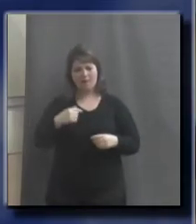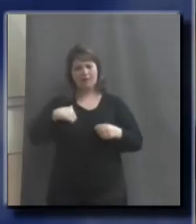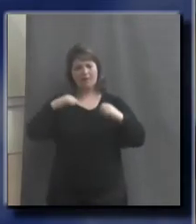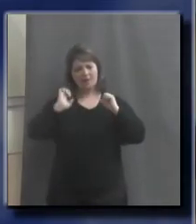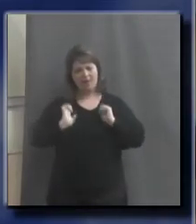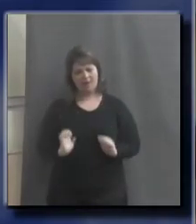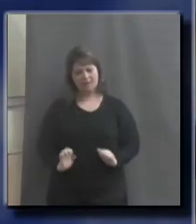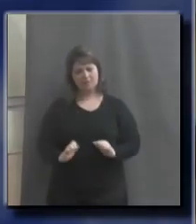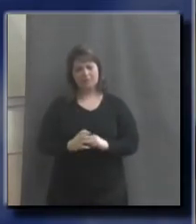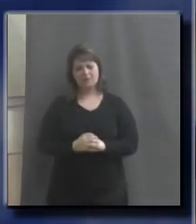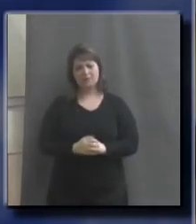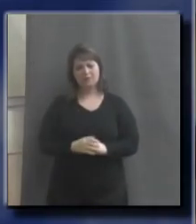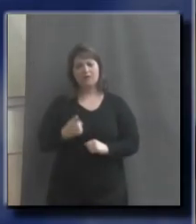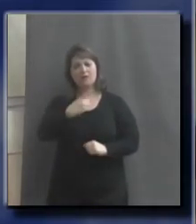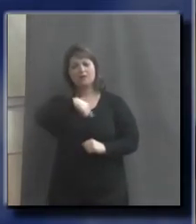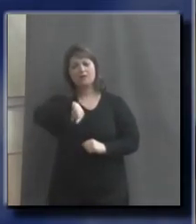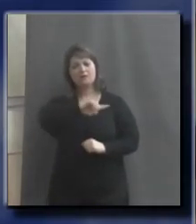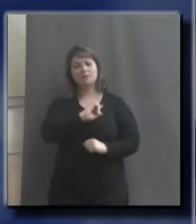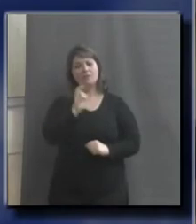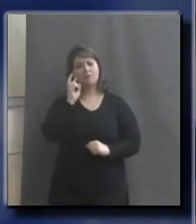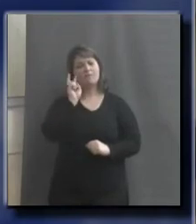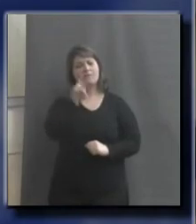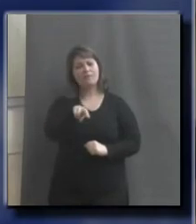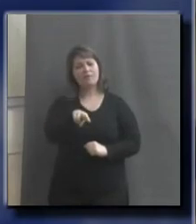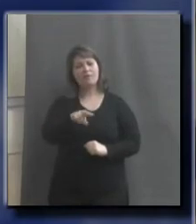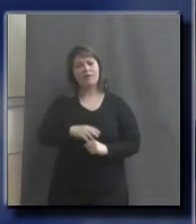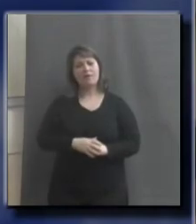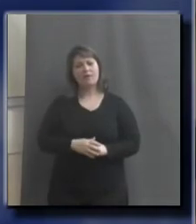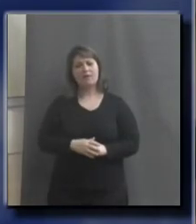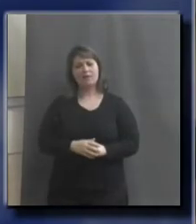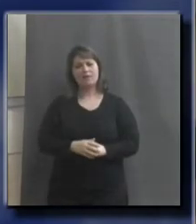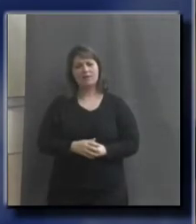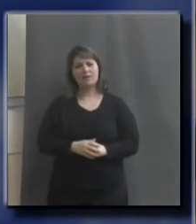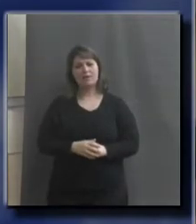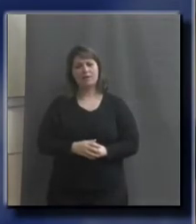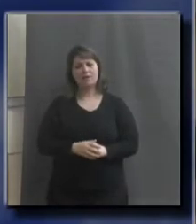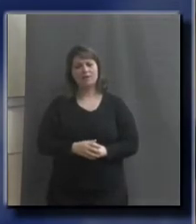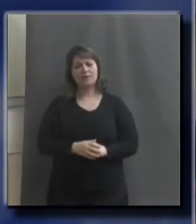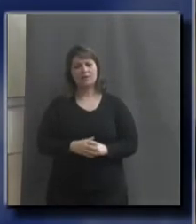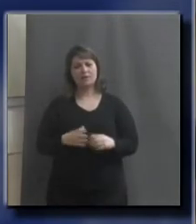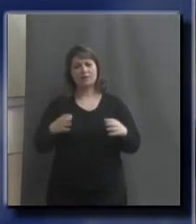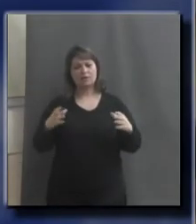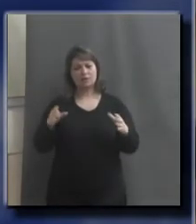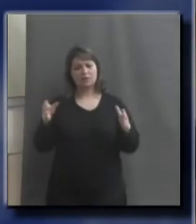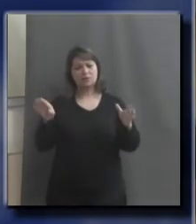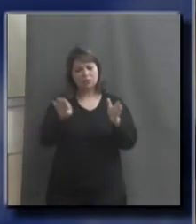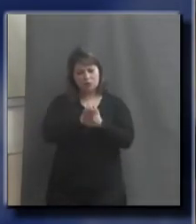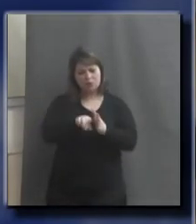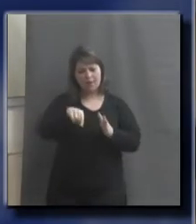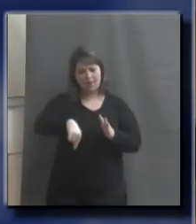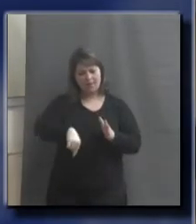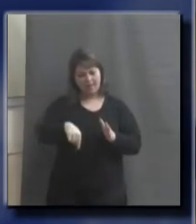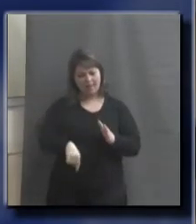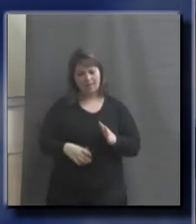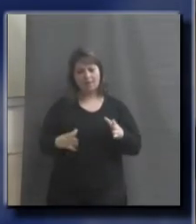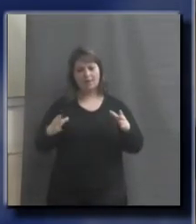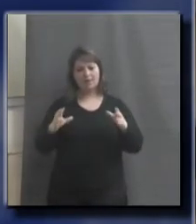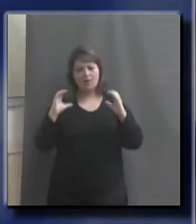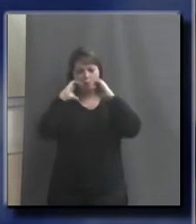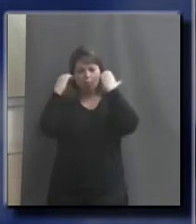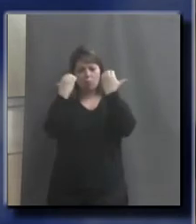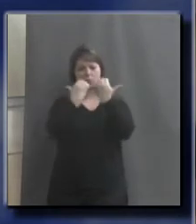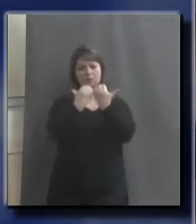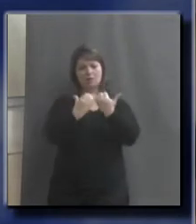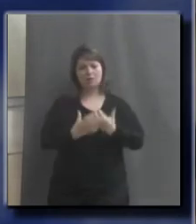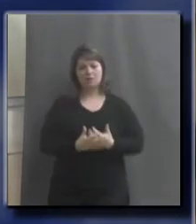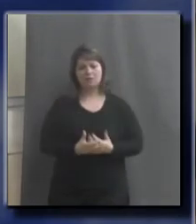ética, né, o que a gente vê chegando, que são espaços onde a categoria chega ao Conselho,